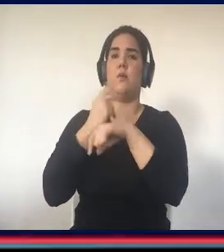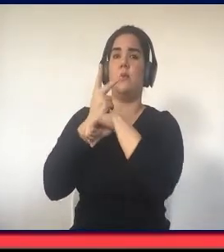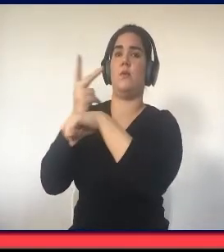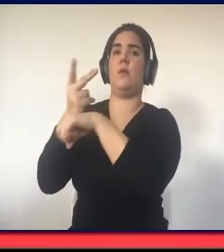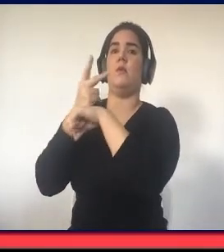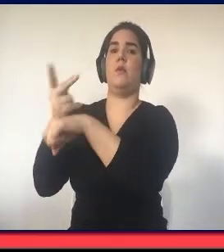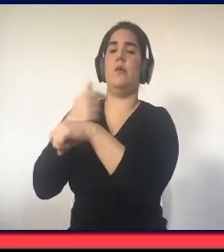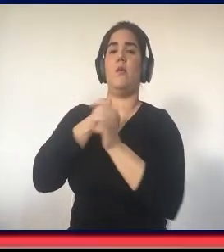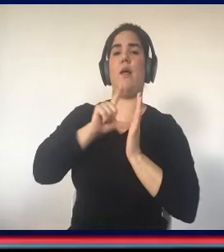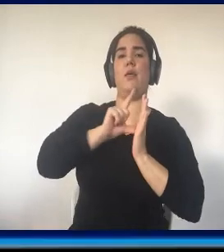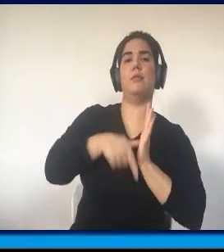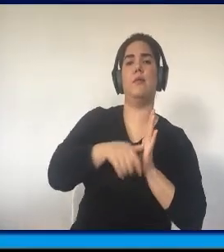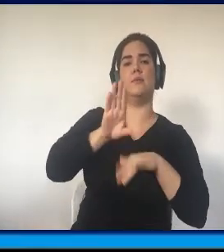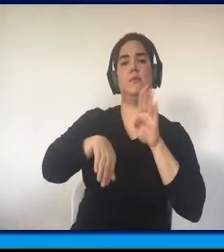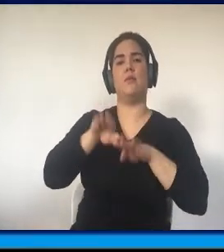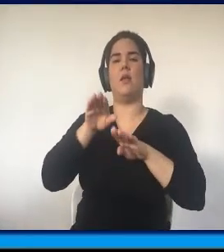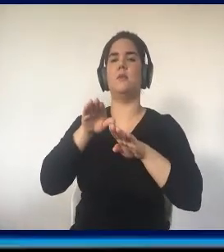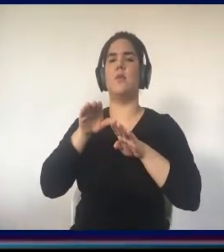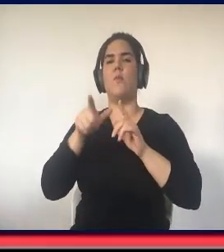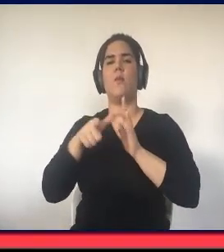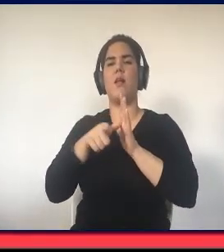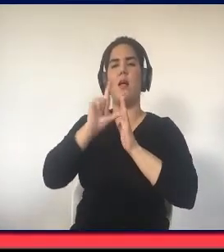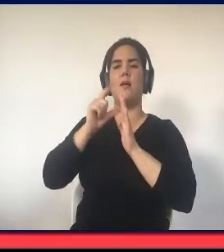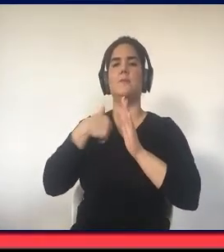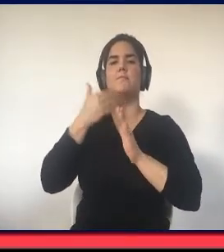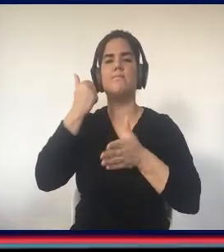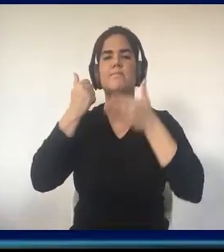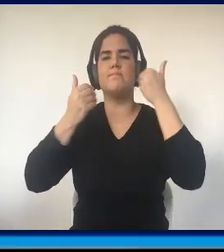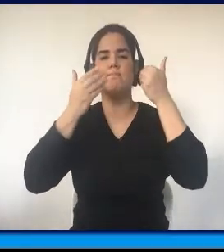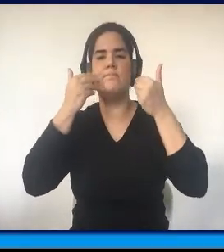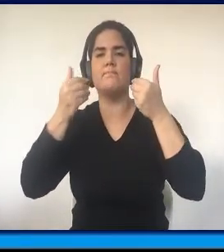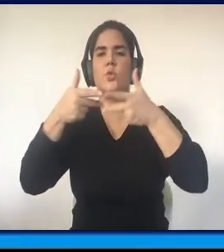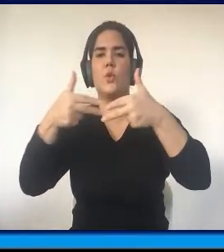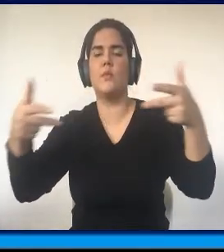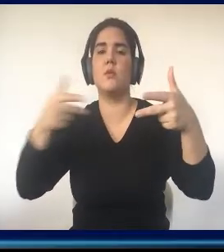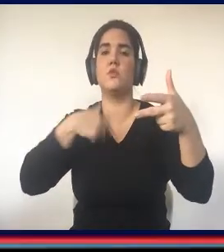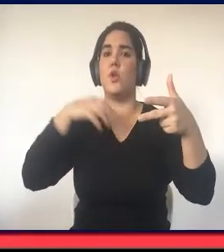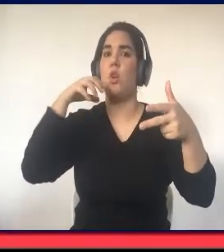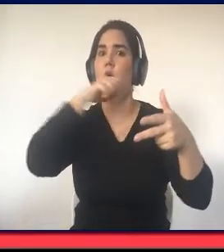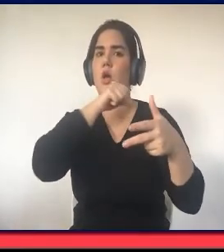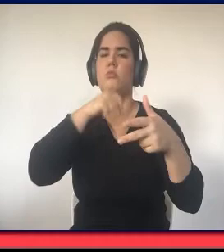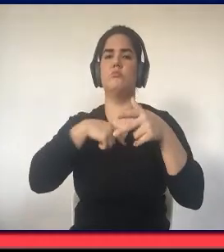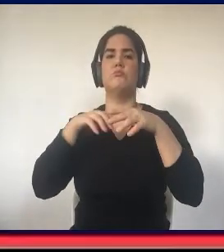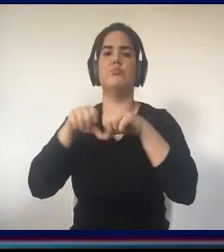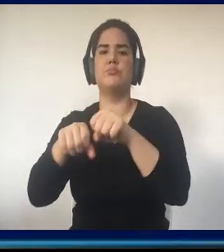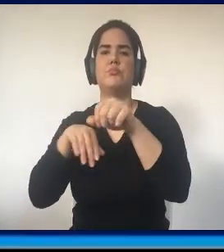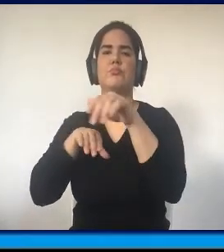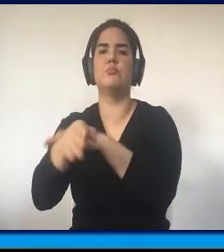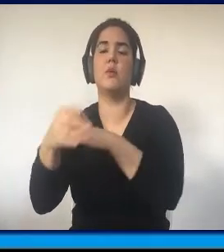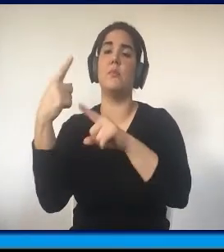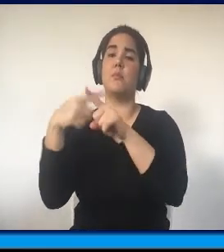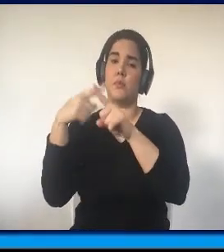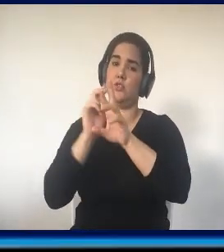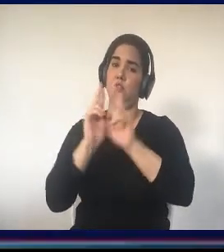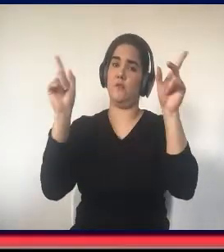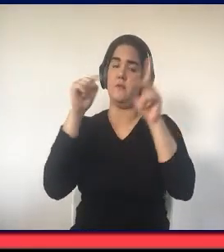Tentar sempre se antecipar ao que vai acontecer, o que está aparecendo no mercado. Porque é muito diferente uma empresa que